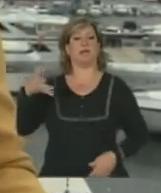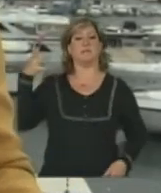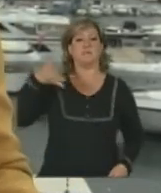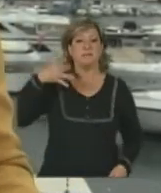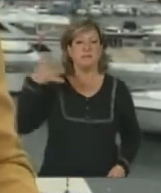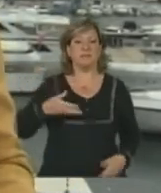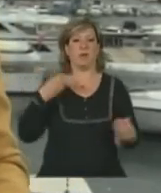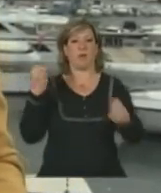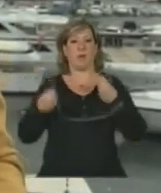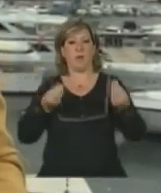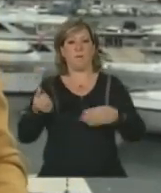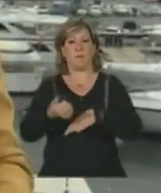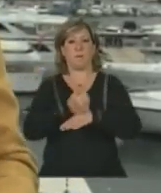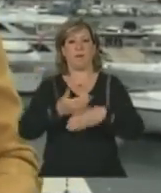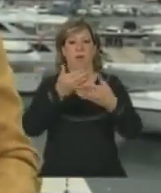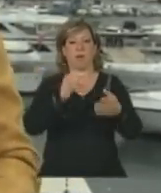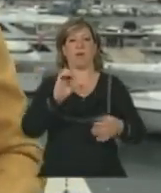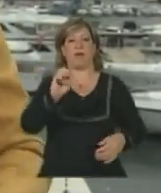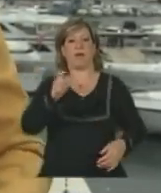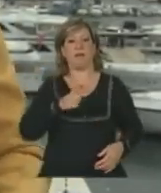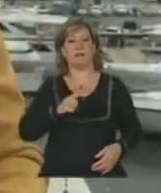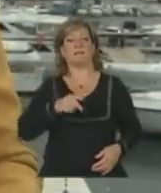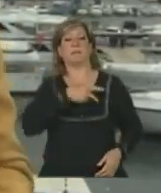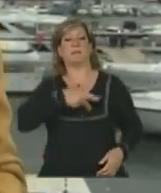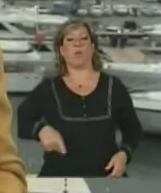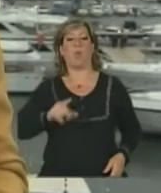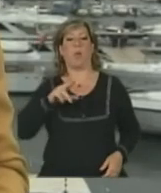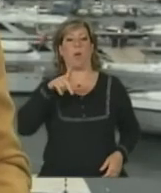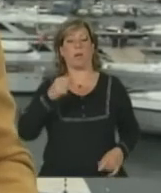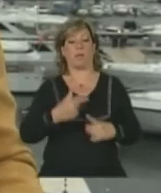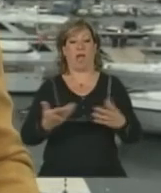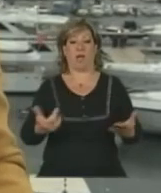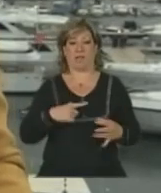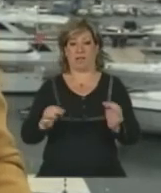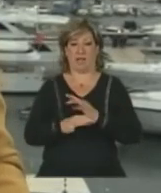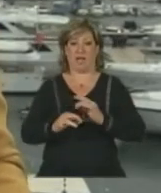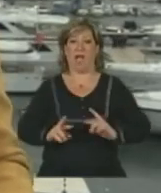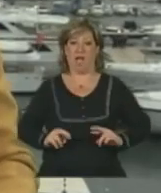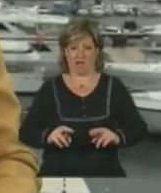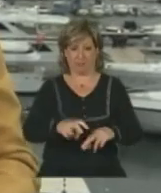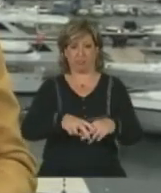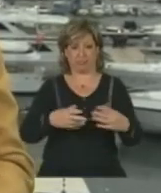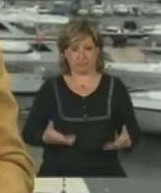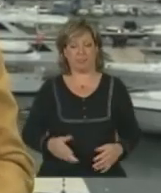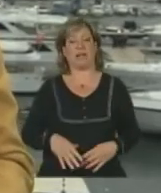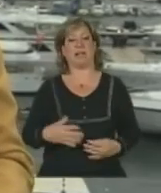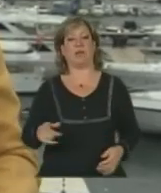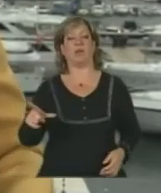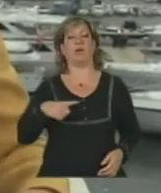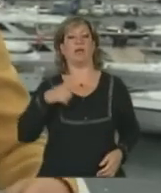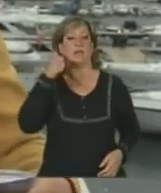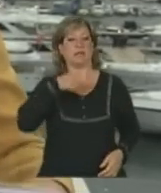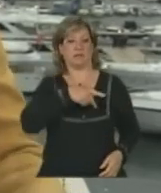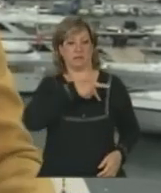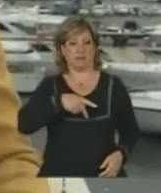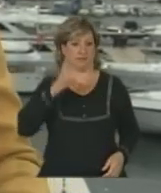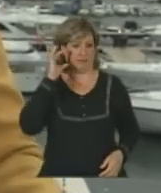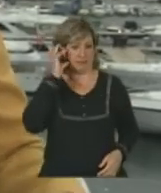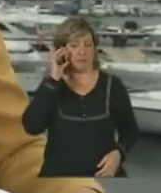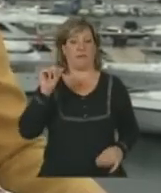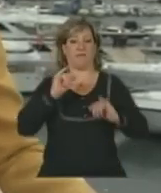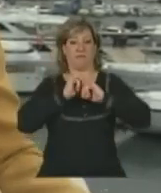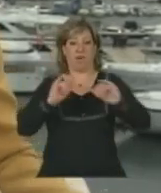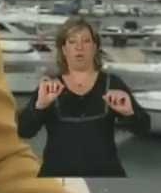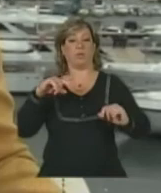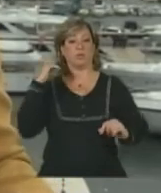mensagem de Melhoras ao ex-presidente Lula que agora está se tratando contra um câncer Dilma Rousseff disse aos líderes do G20 que é necessário buscar uma